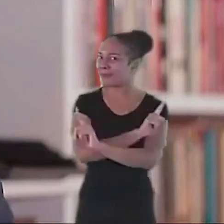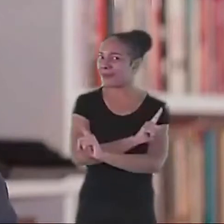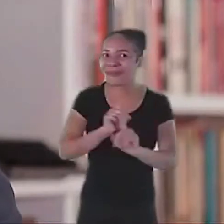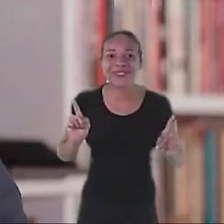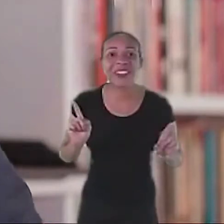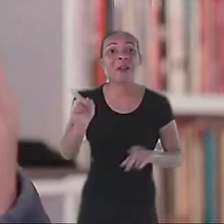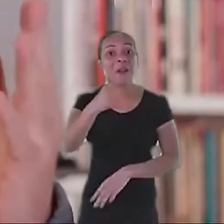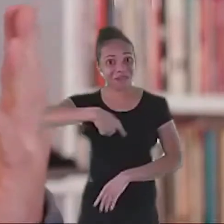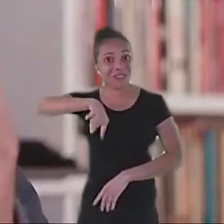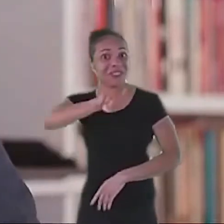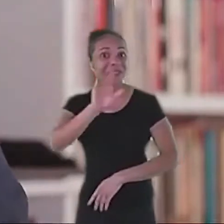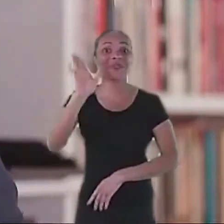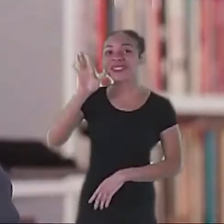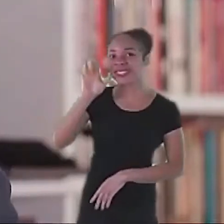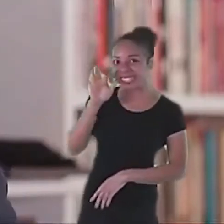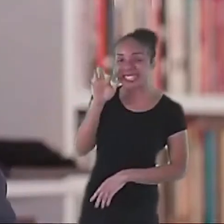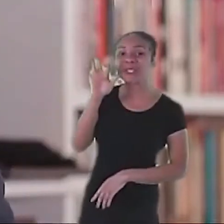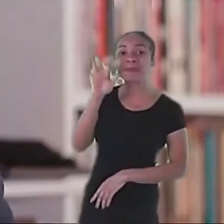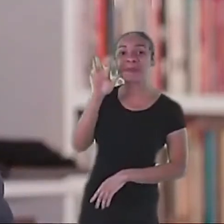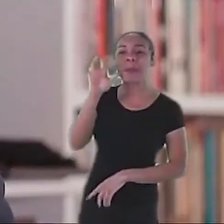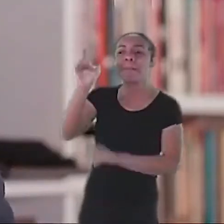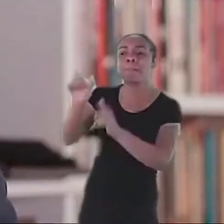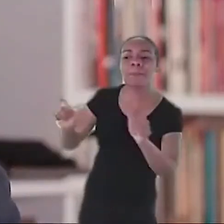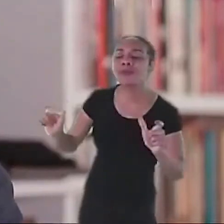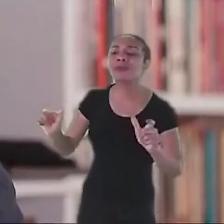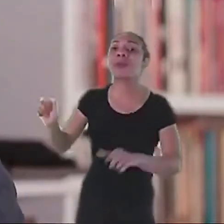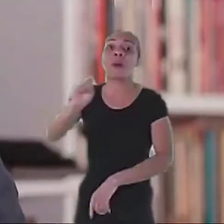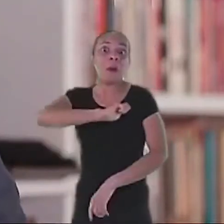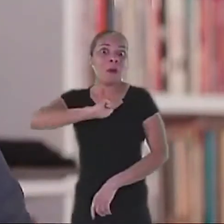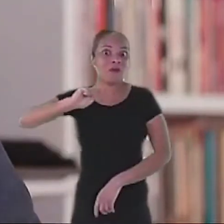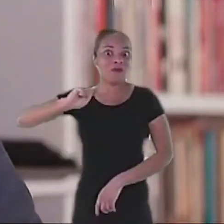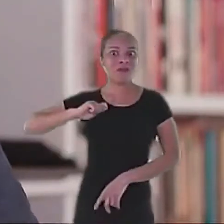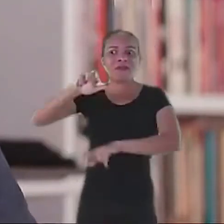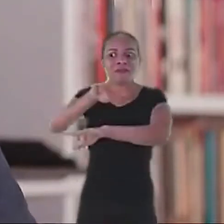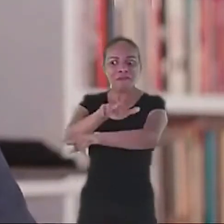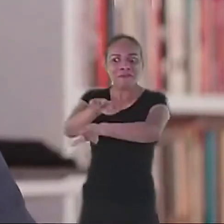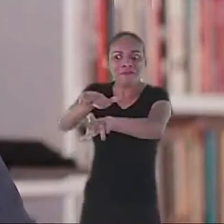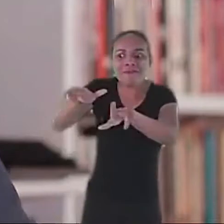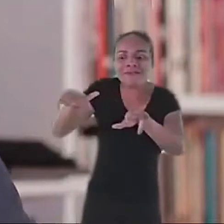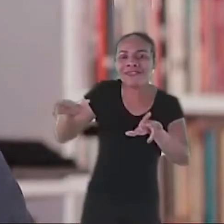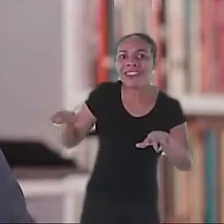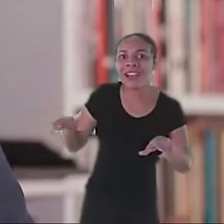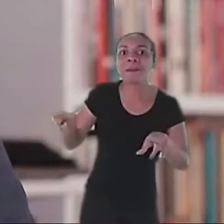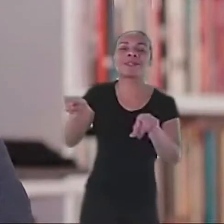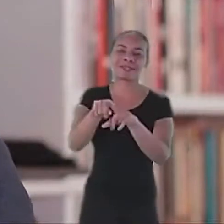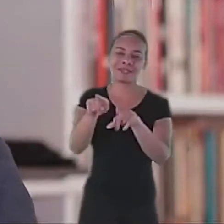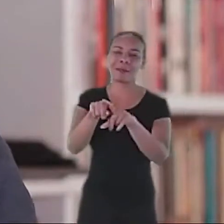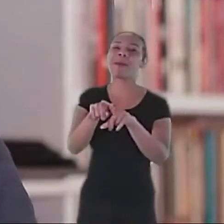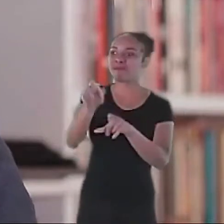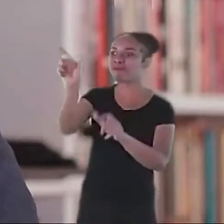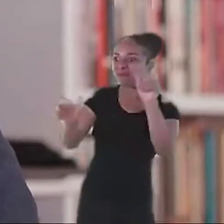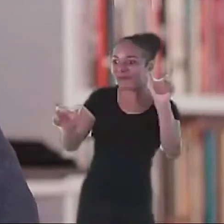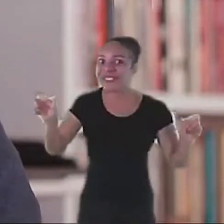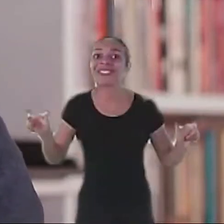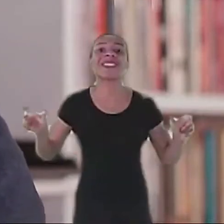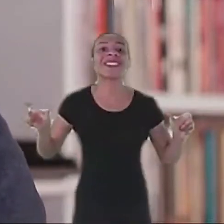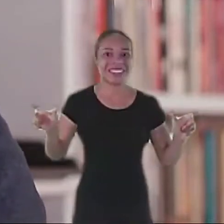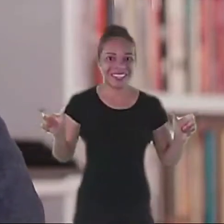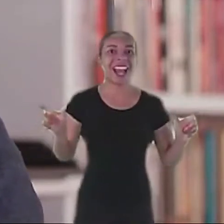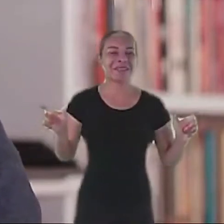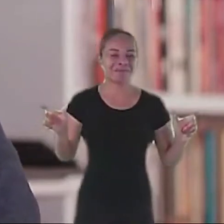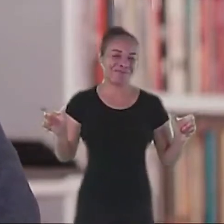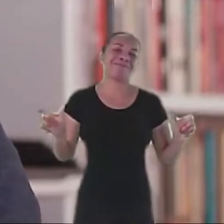e assistir pessoas, autores e personalidades do calibre de